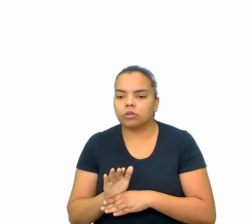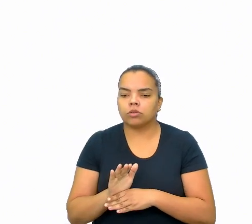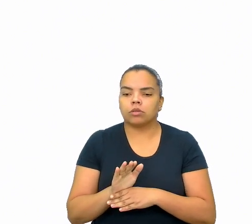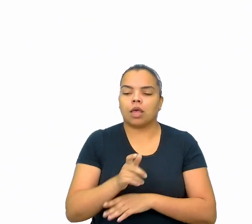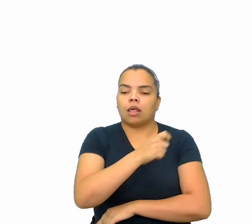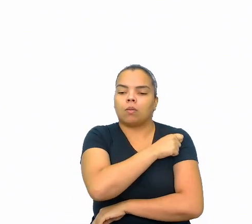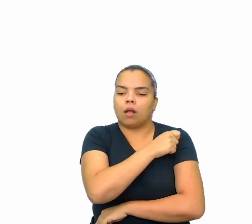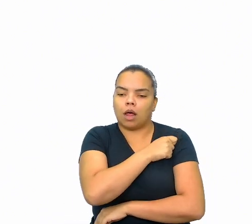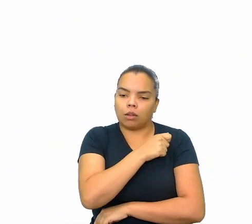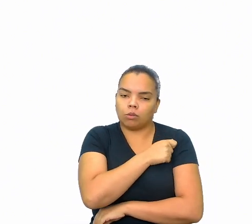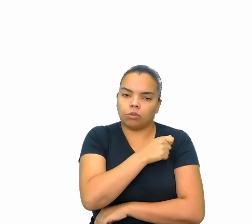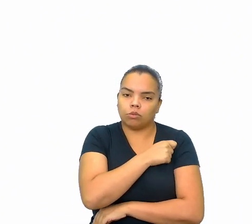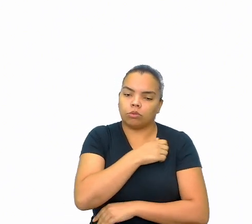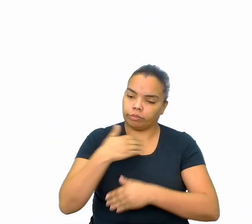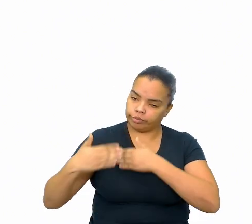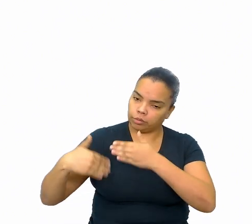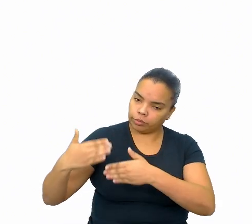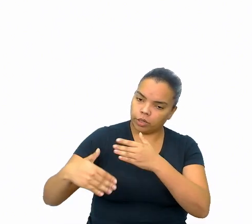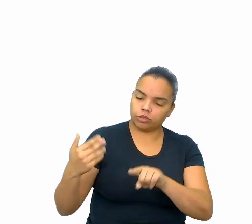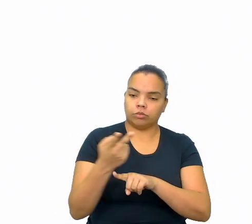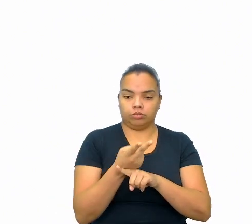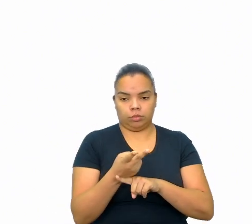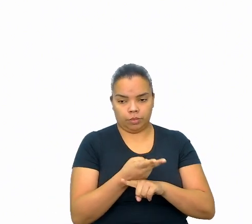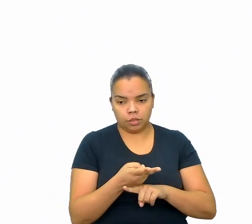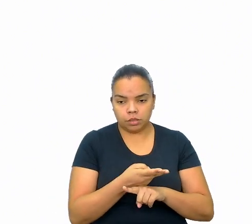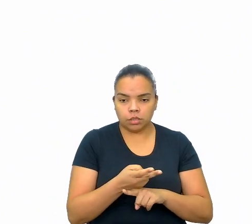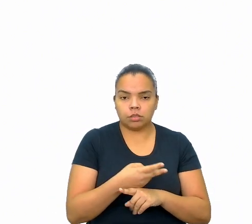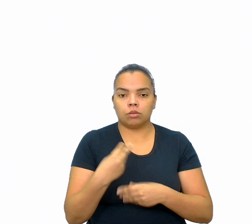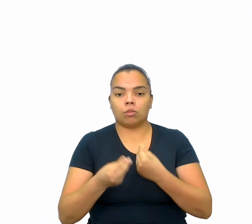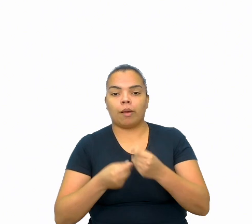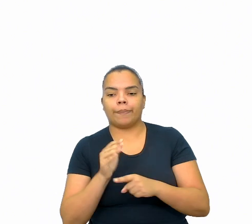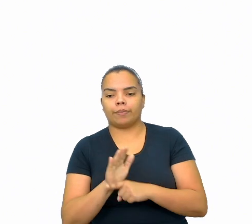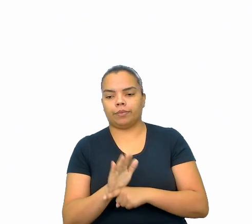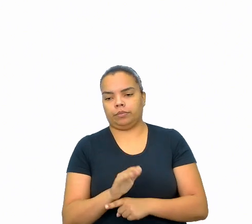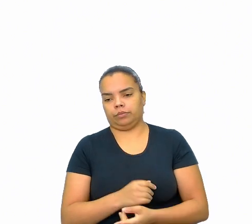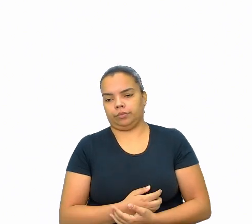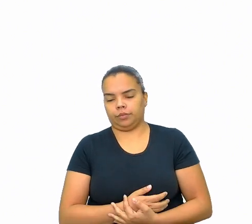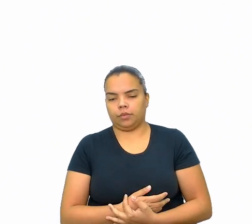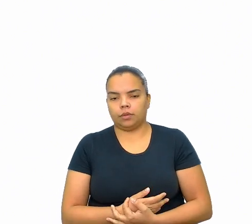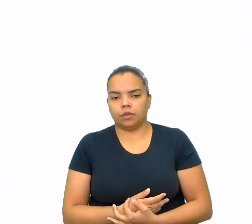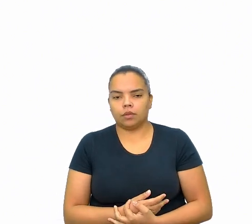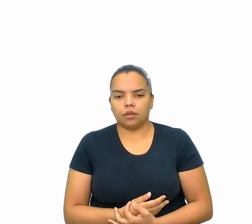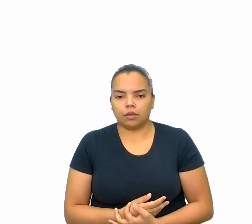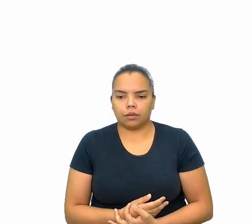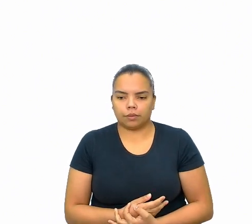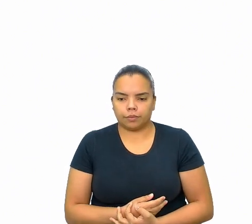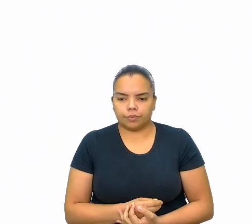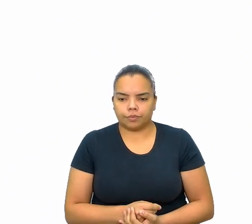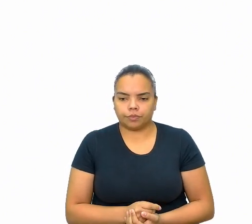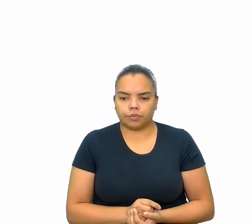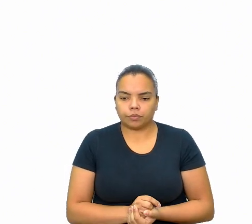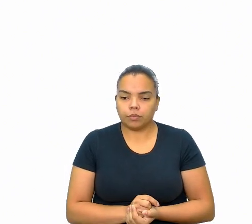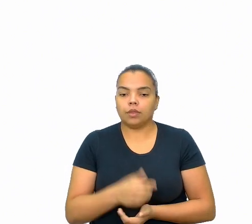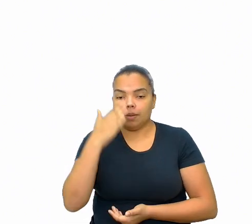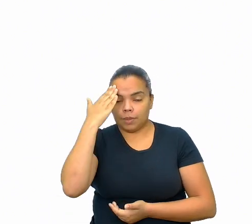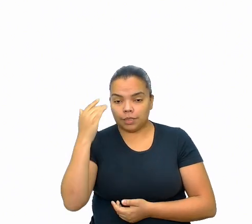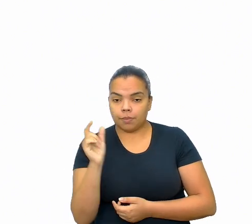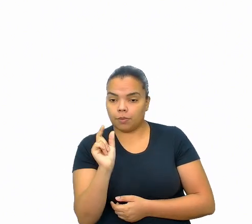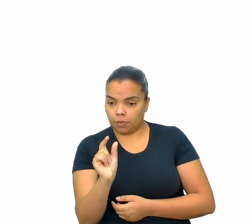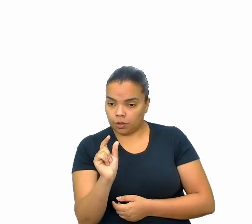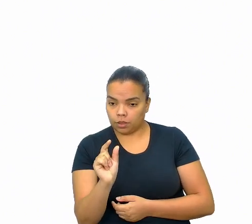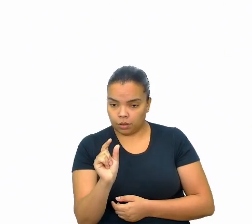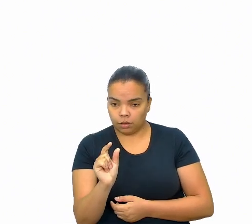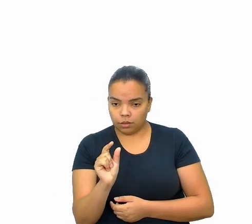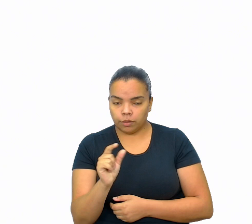a partir disso. Bom, e aí, para saber um pouquinho mais,